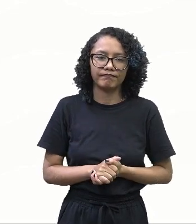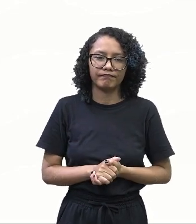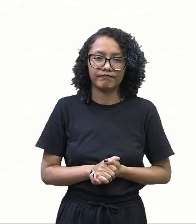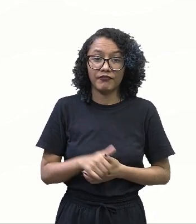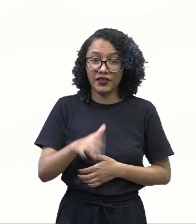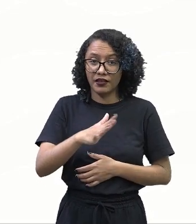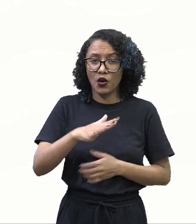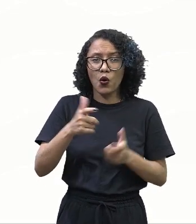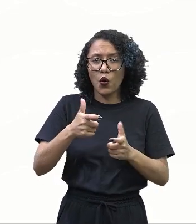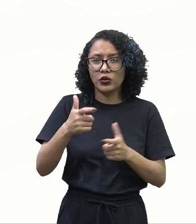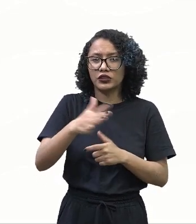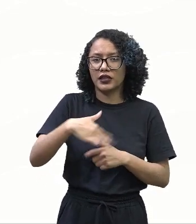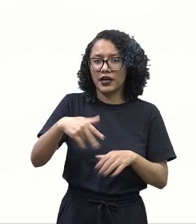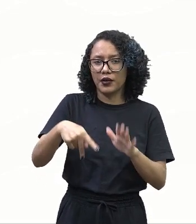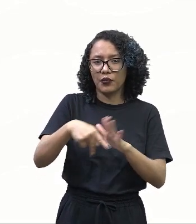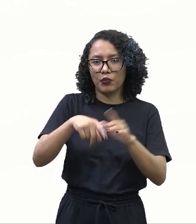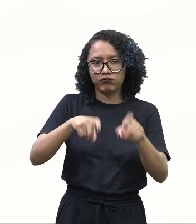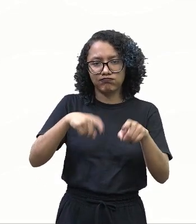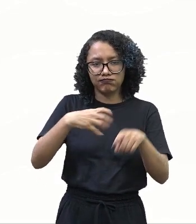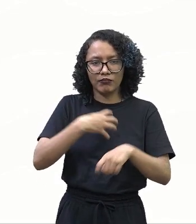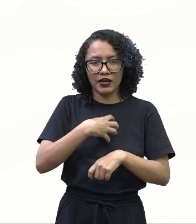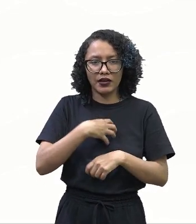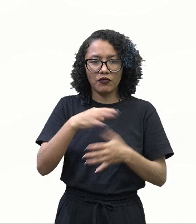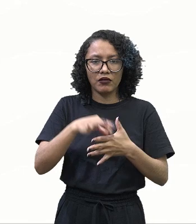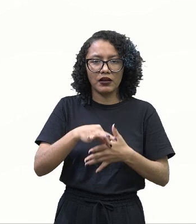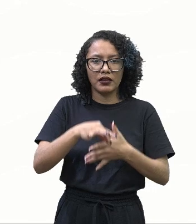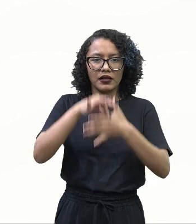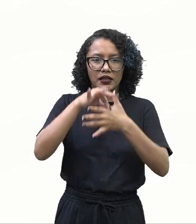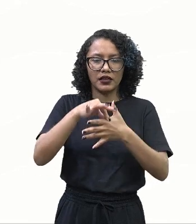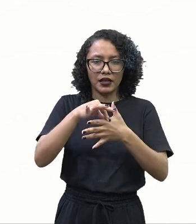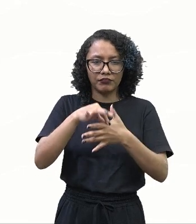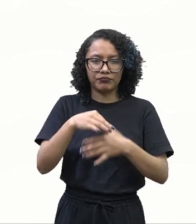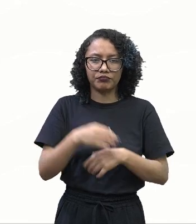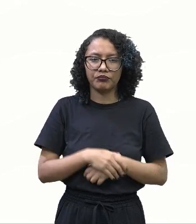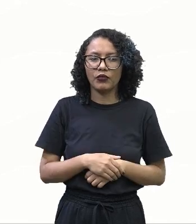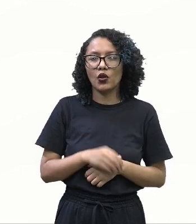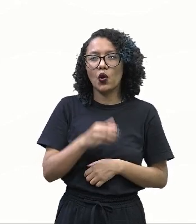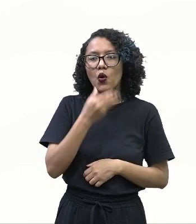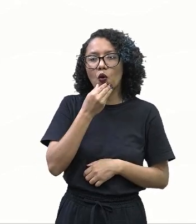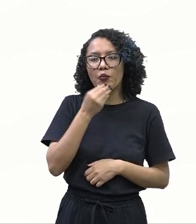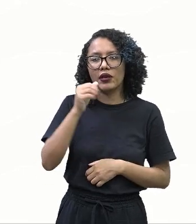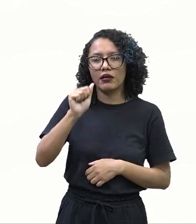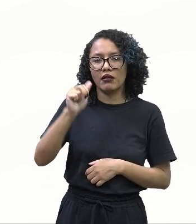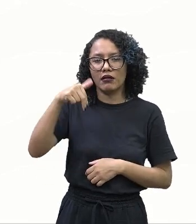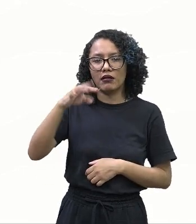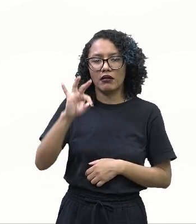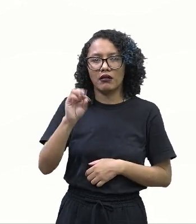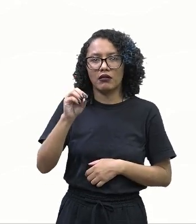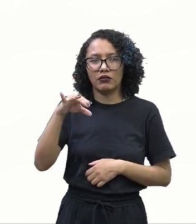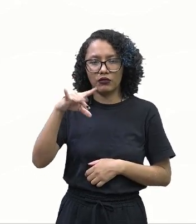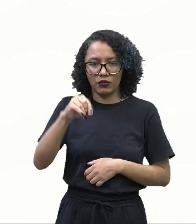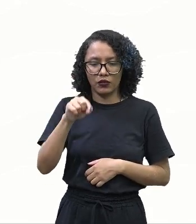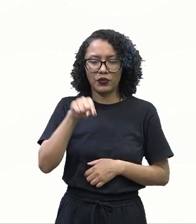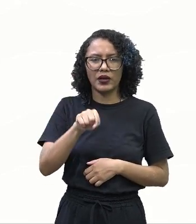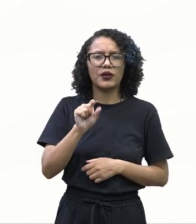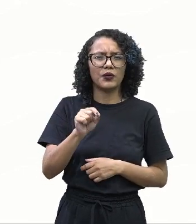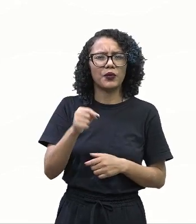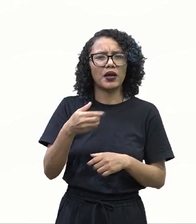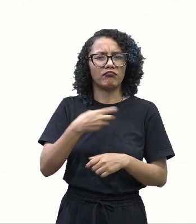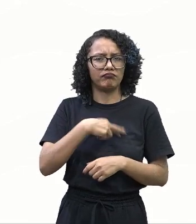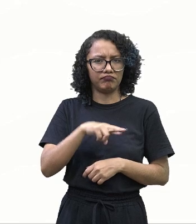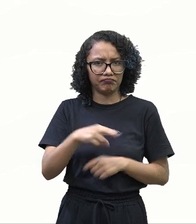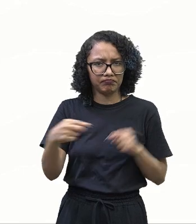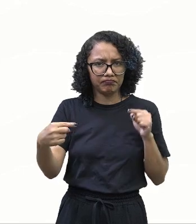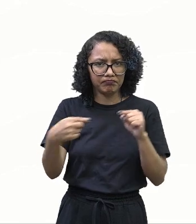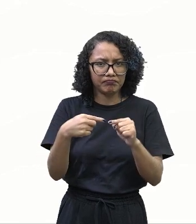da Bahia, tem como líder Antônio Conselheiro. Antônio Conselheiro ele era considerado um religioso